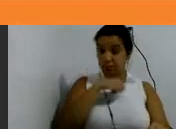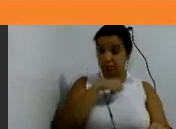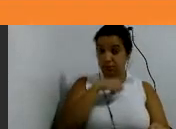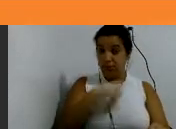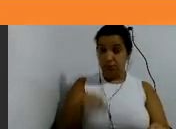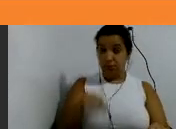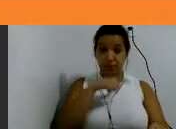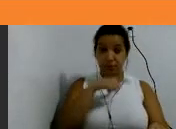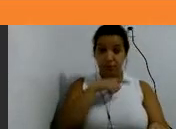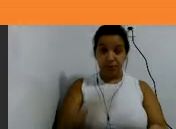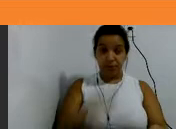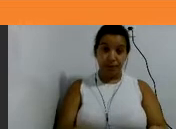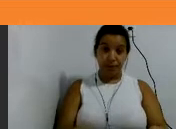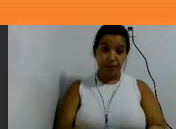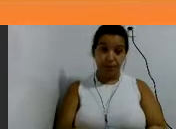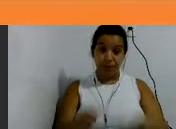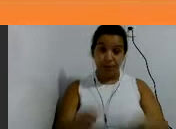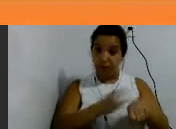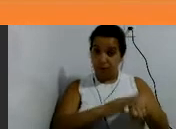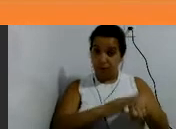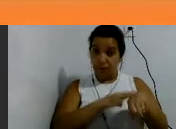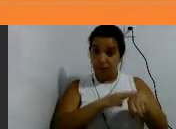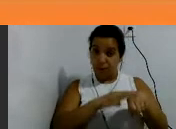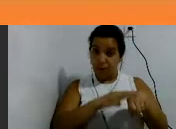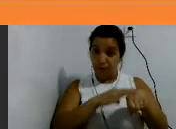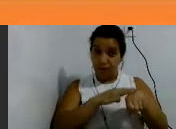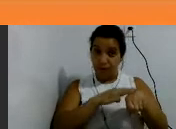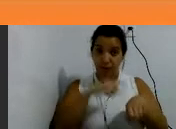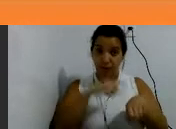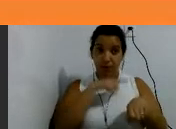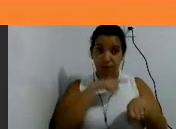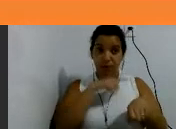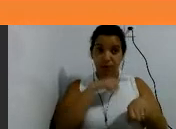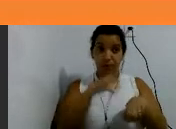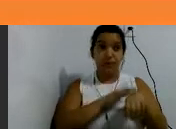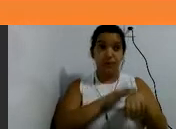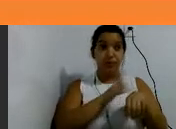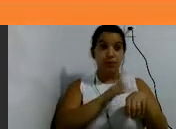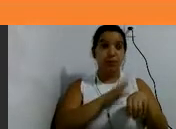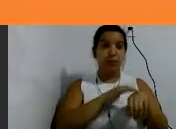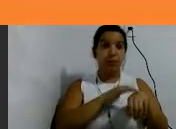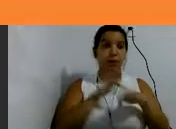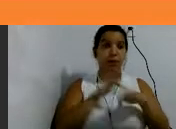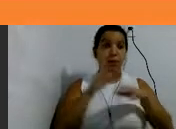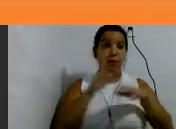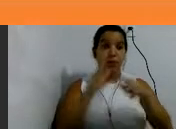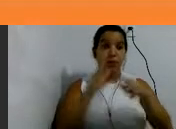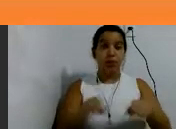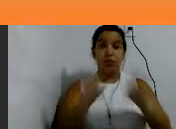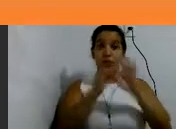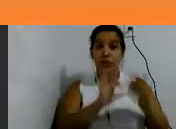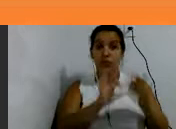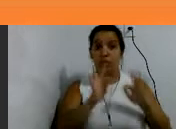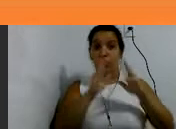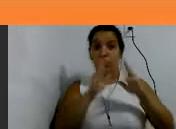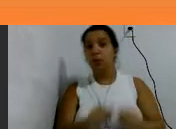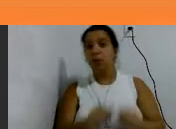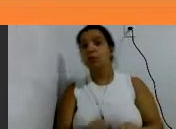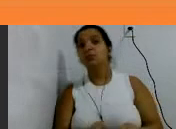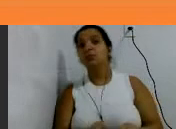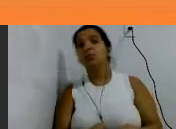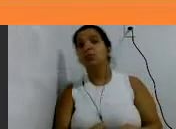tem marrom aqui, a gente tem um parasito. Então, todas essas estruturas